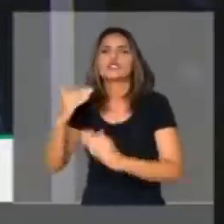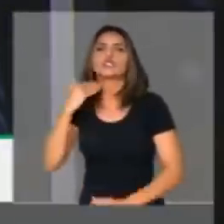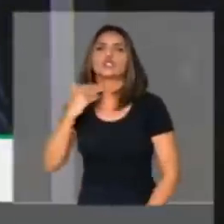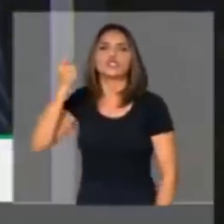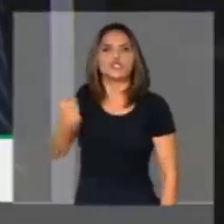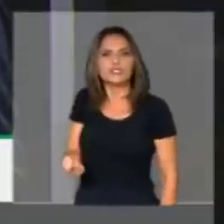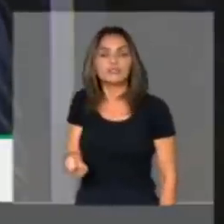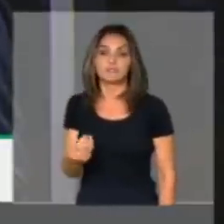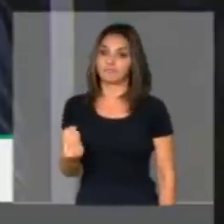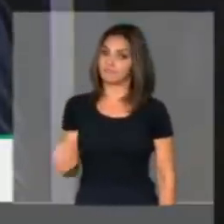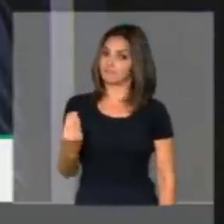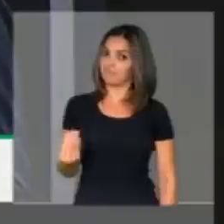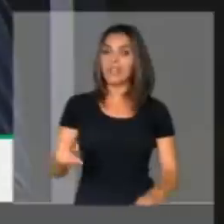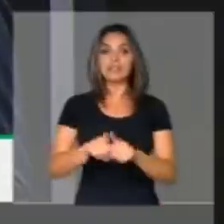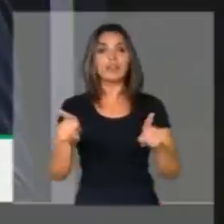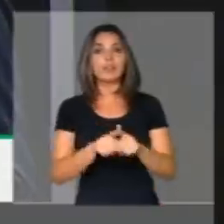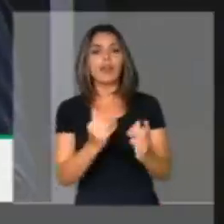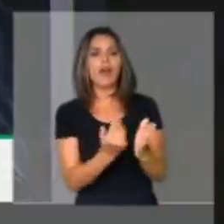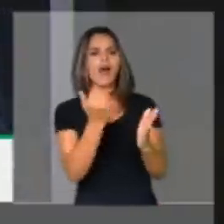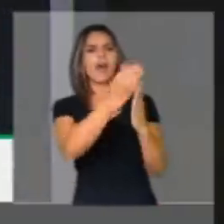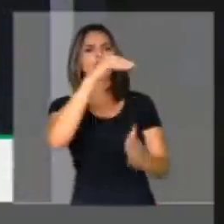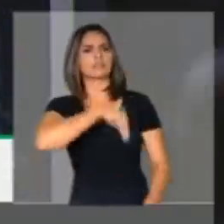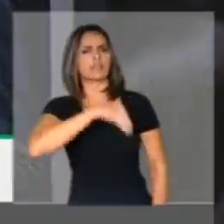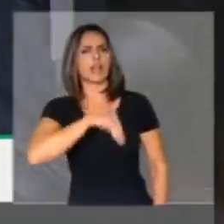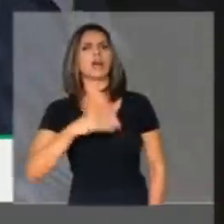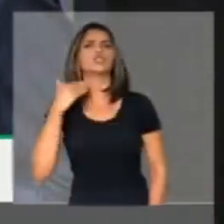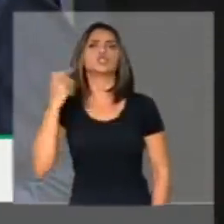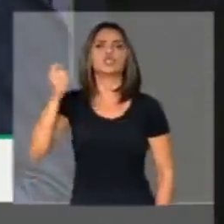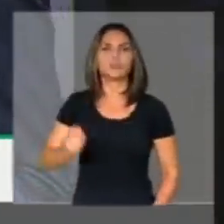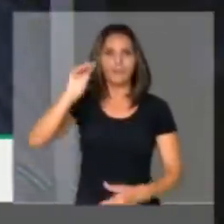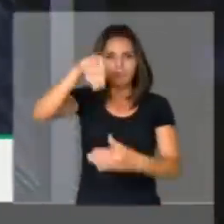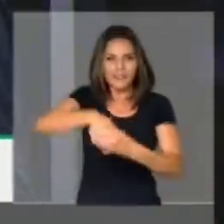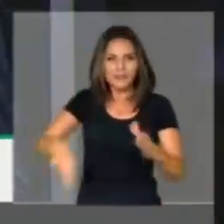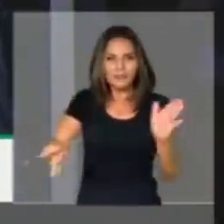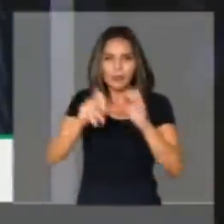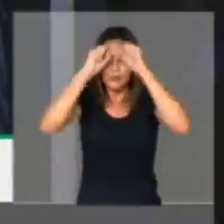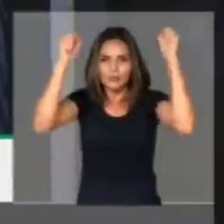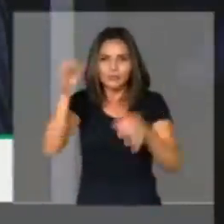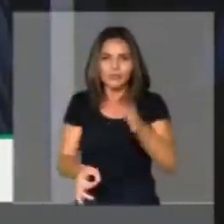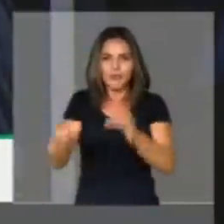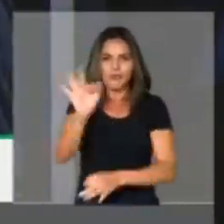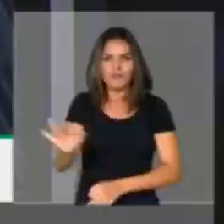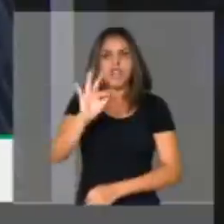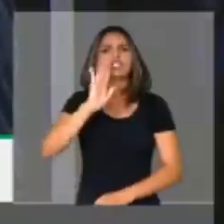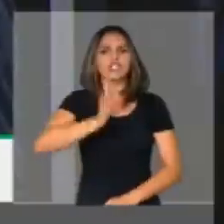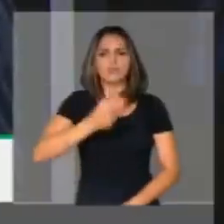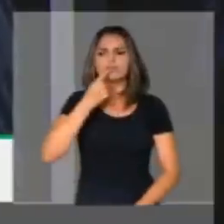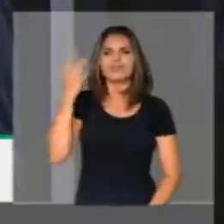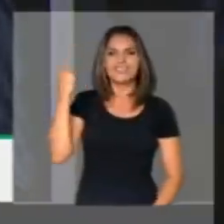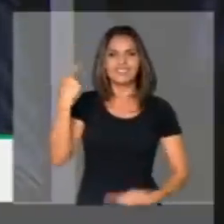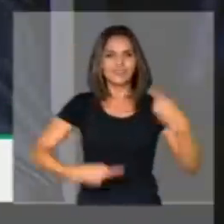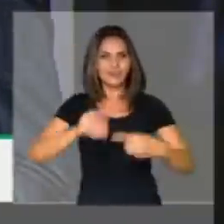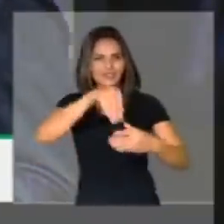mesmo, aliás, muito menos, sobre o aumento de salário de juízes do Supremo Tribunal Federal, que tramitou neste Congresso há pouco